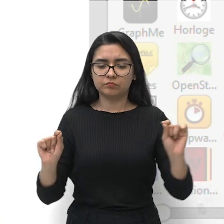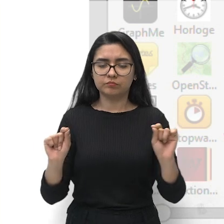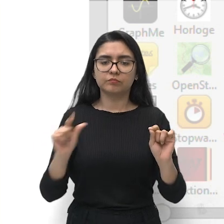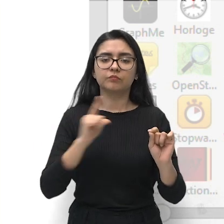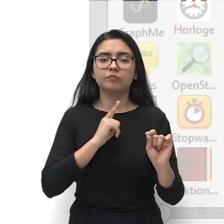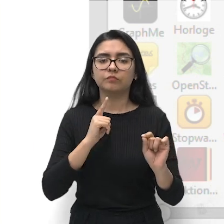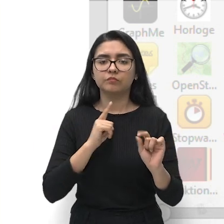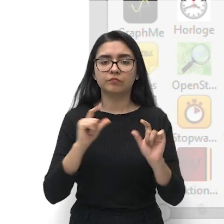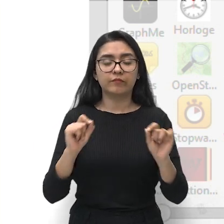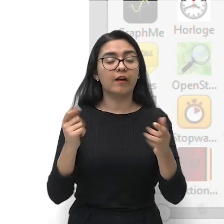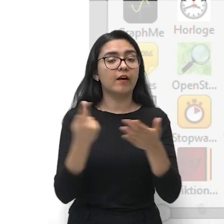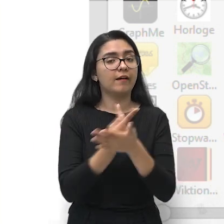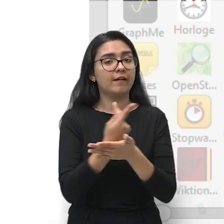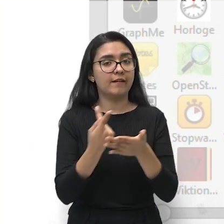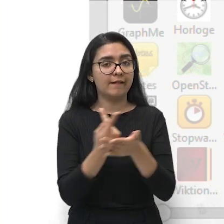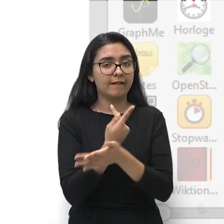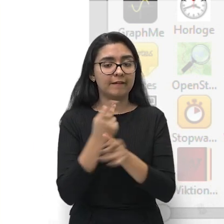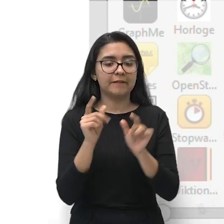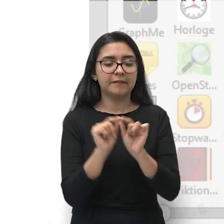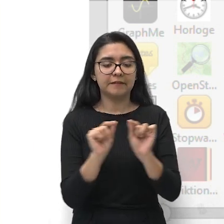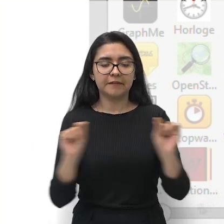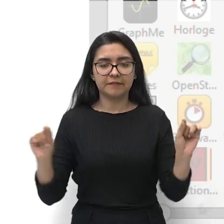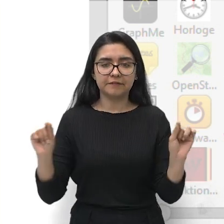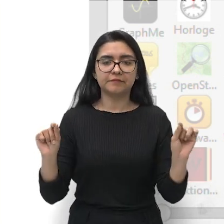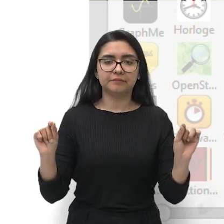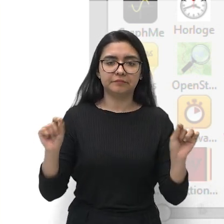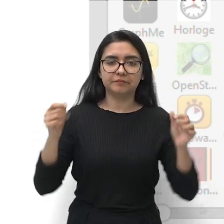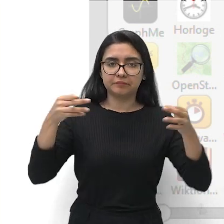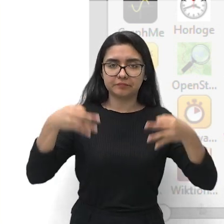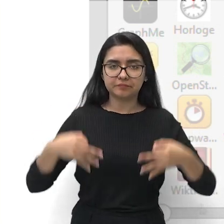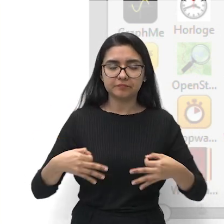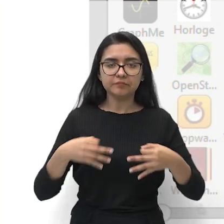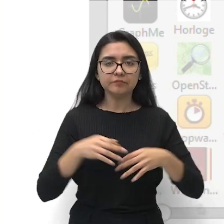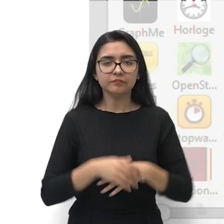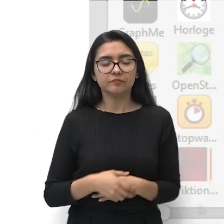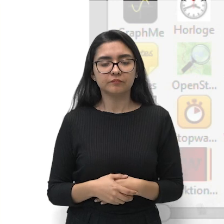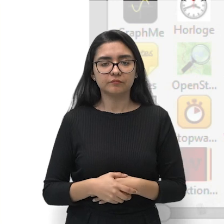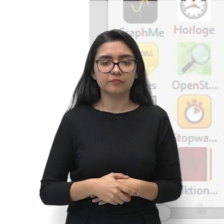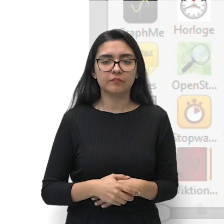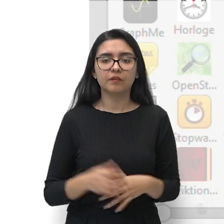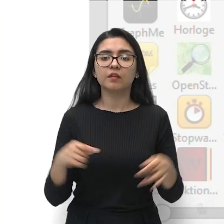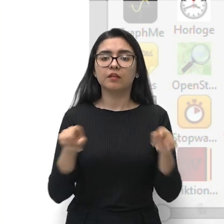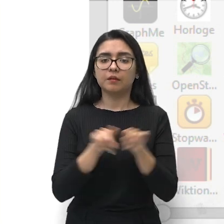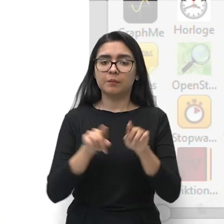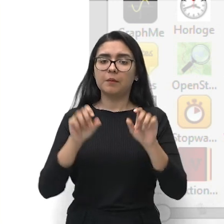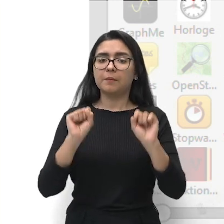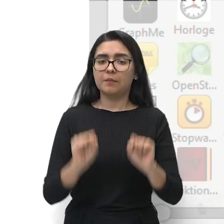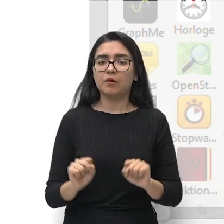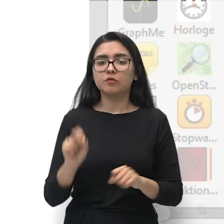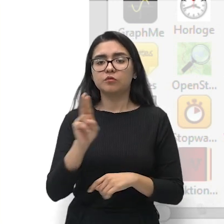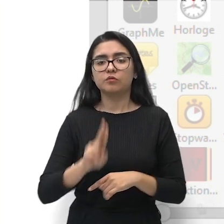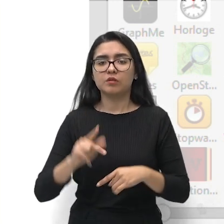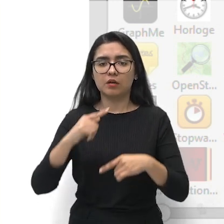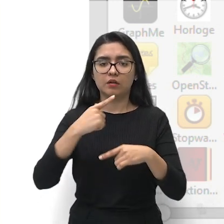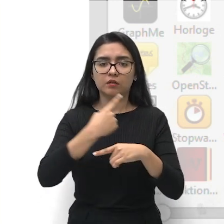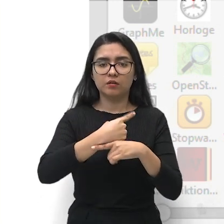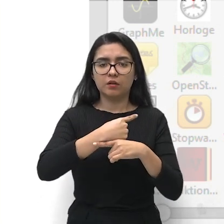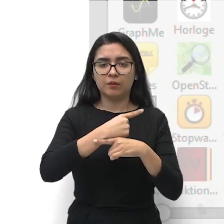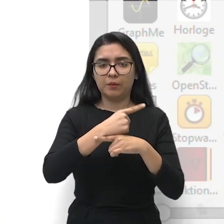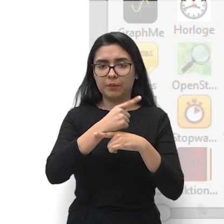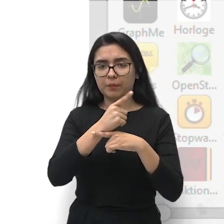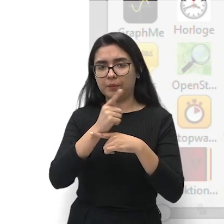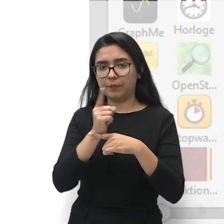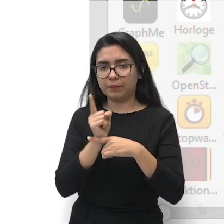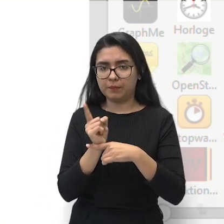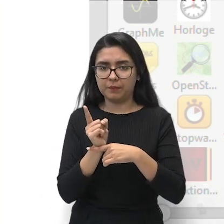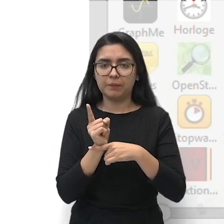obter aqui uma margem de erro na construção da reta paralela. Muito bem. Você pode utilizar essa abertura aqui, né? Um pouco